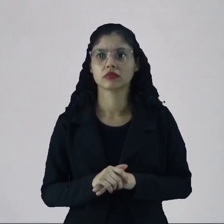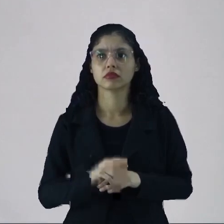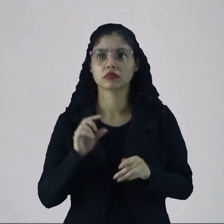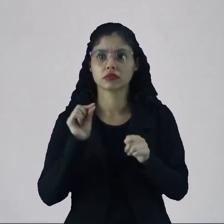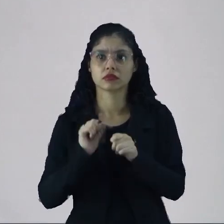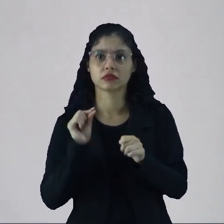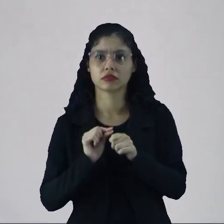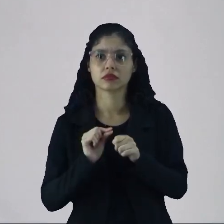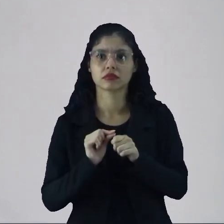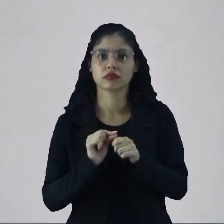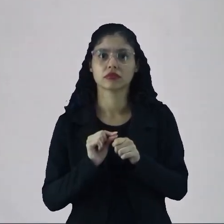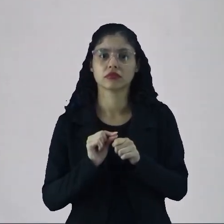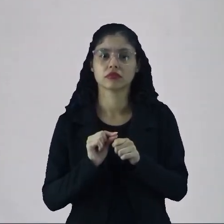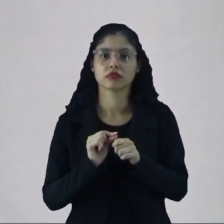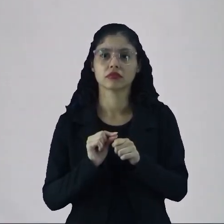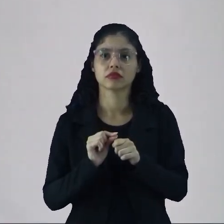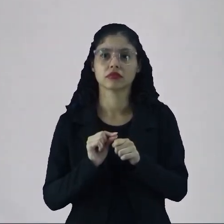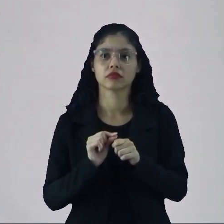Você fez 4 gols.